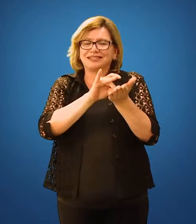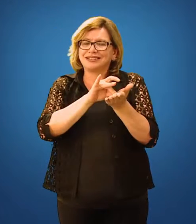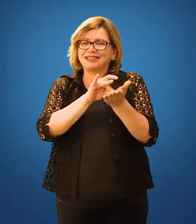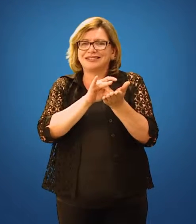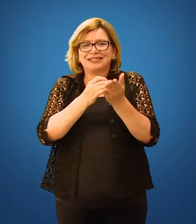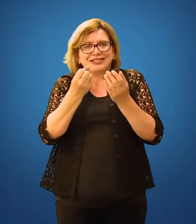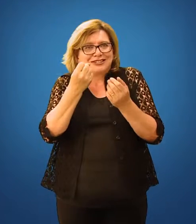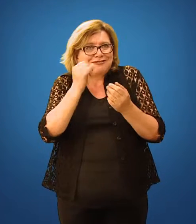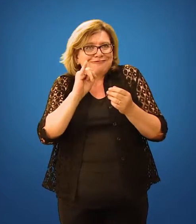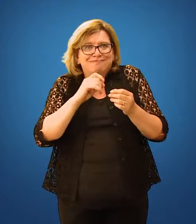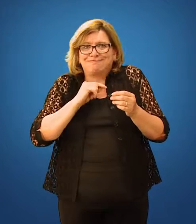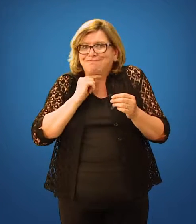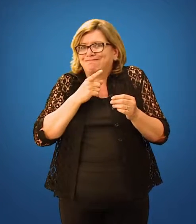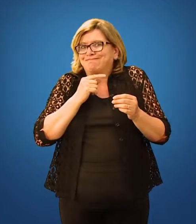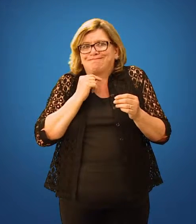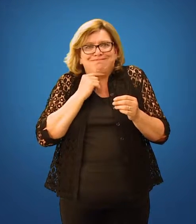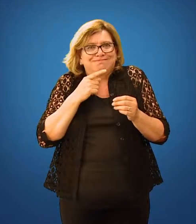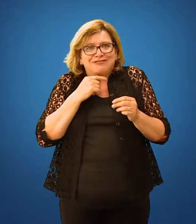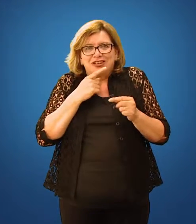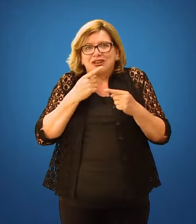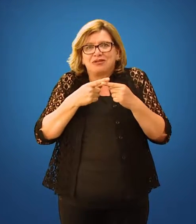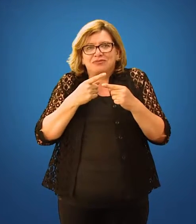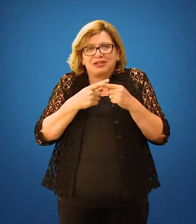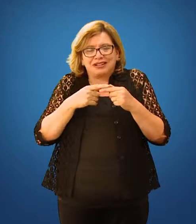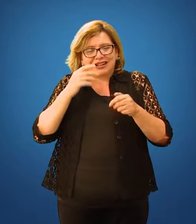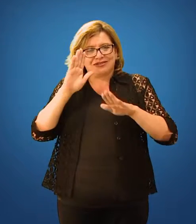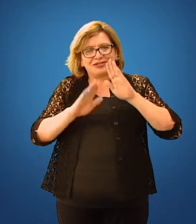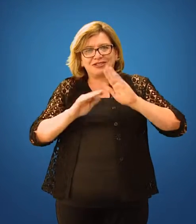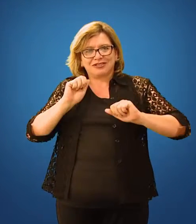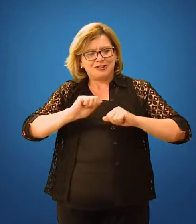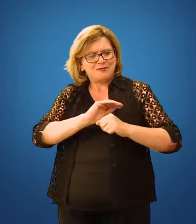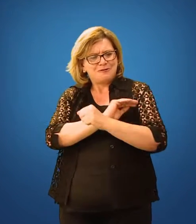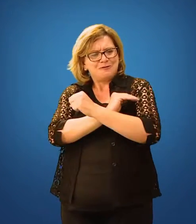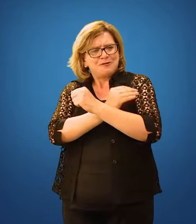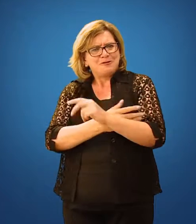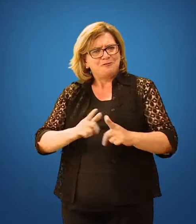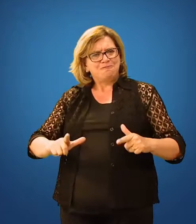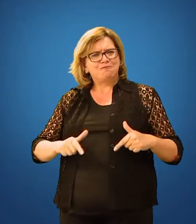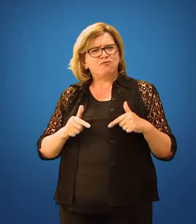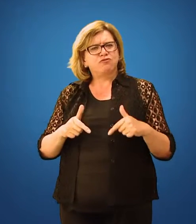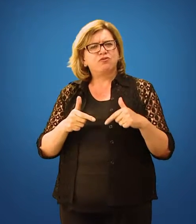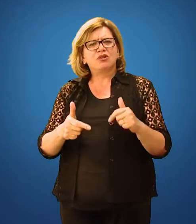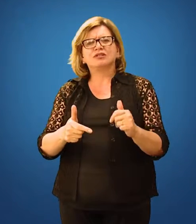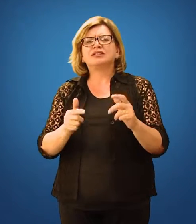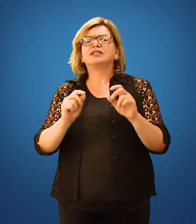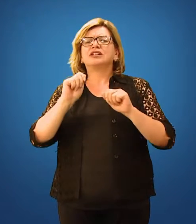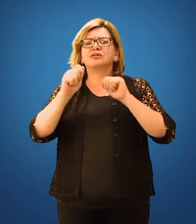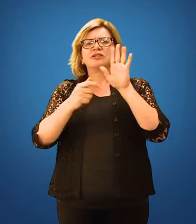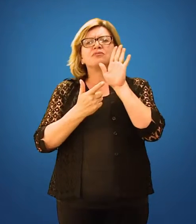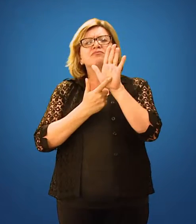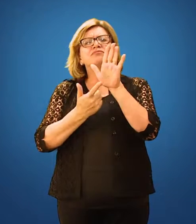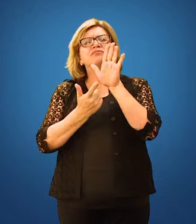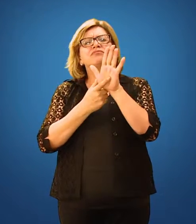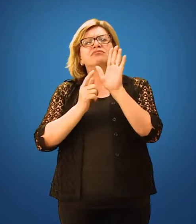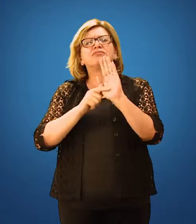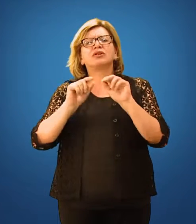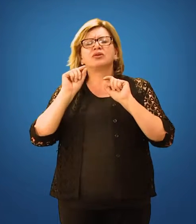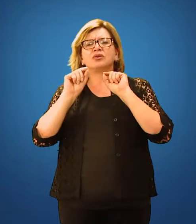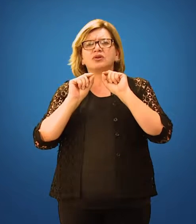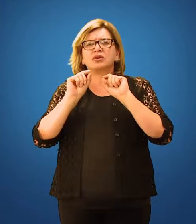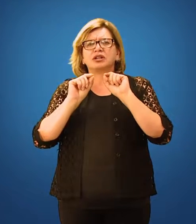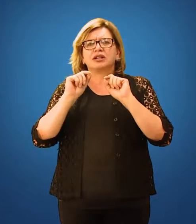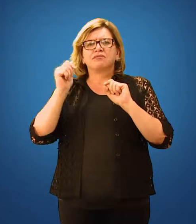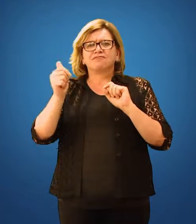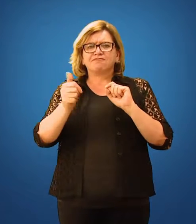não vai fluir, porque de repente o que está ali precisa de um pouco mais de esforço em um ponto ou outro e eu preciso identificar então quais seriam os